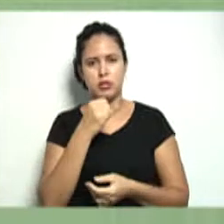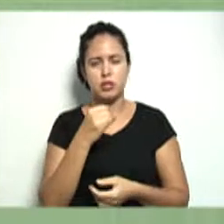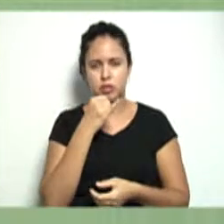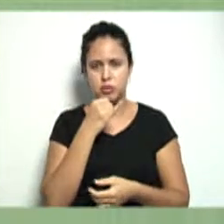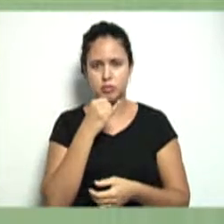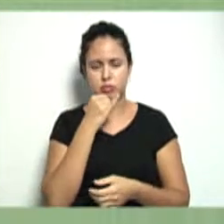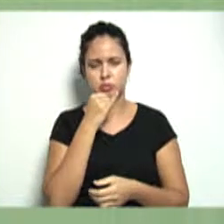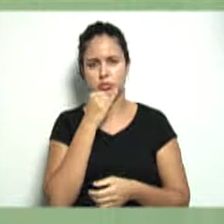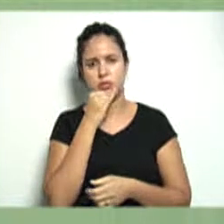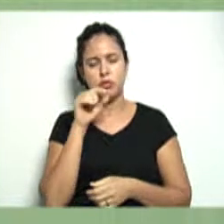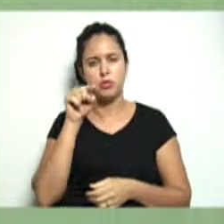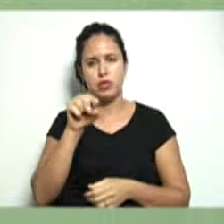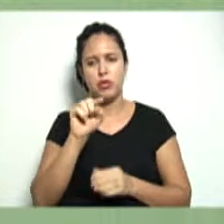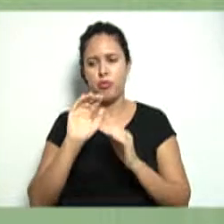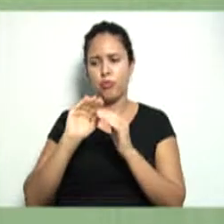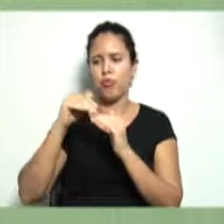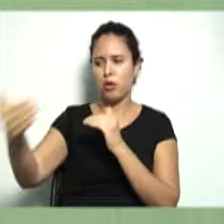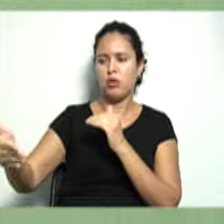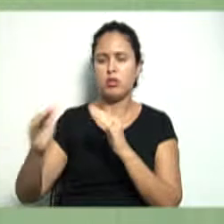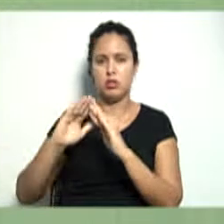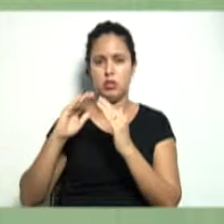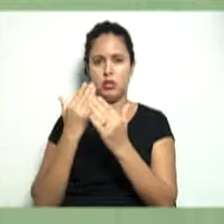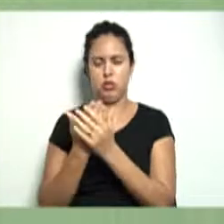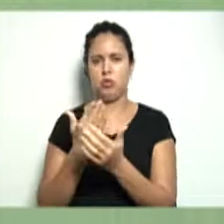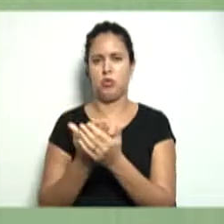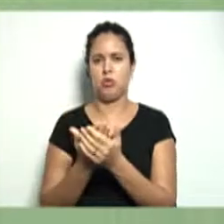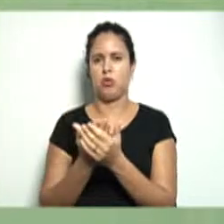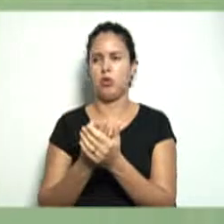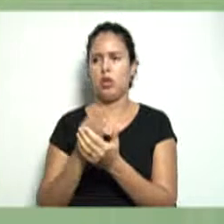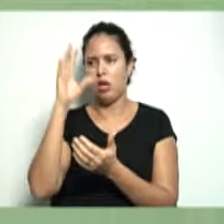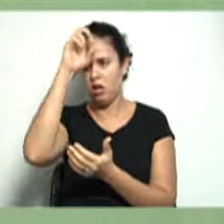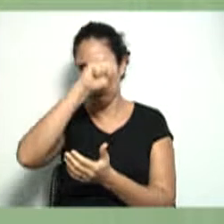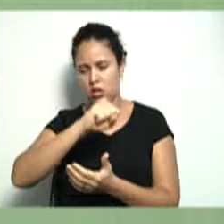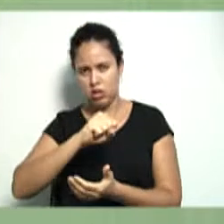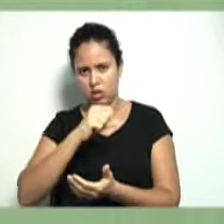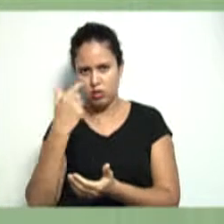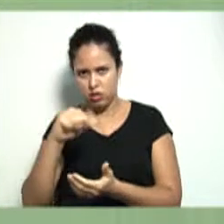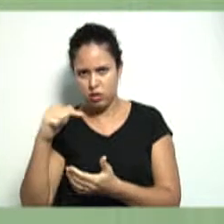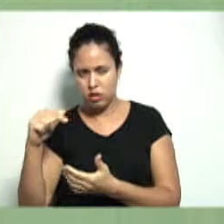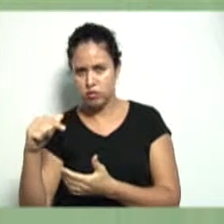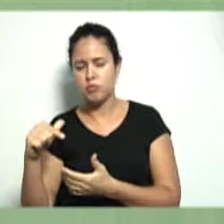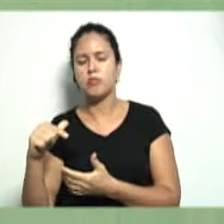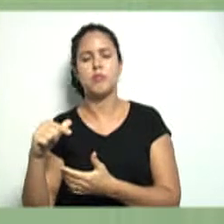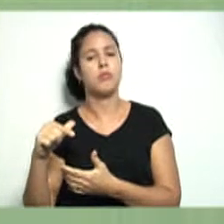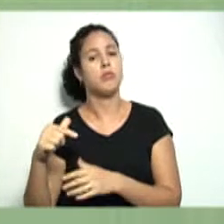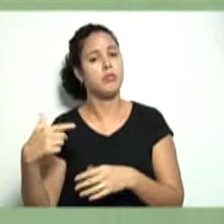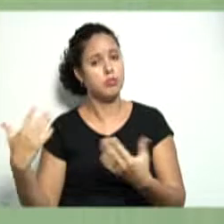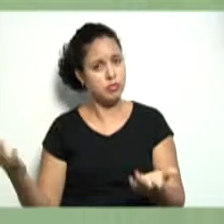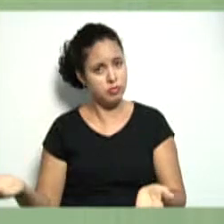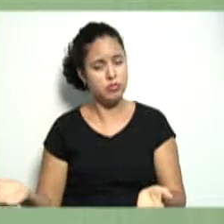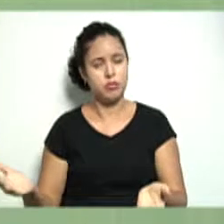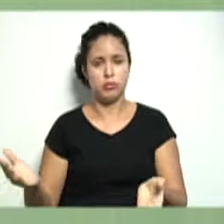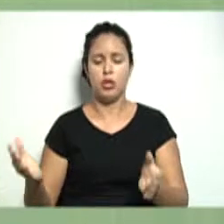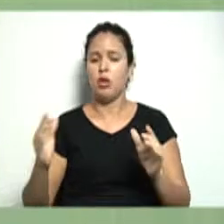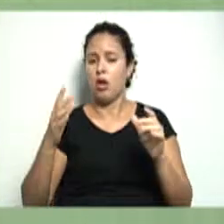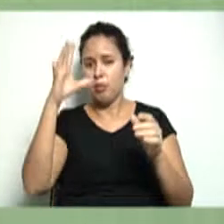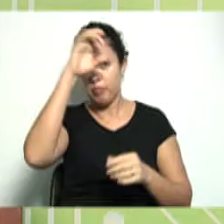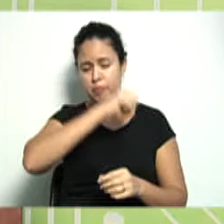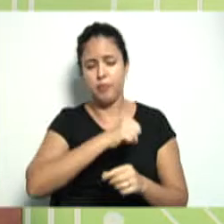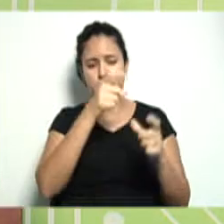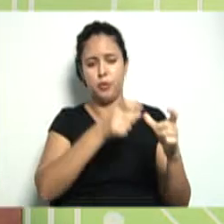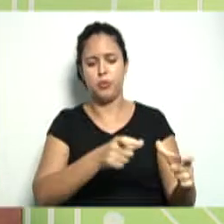escola, você não aprende mais, só aprende se estiver dentro. E isso não é verdade, né? Nós